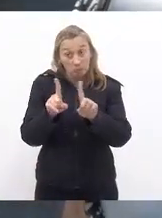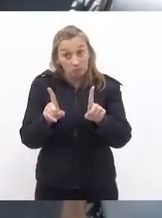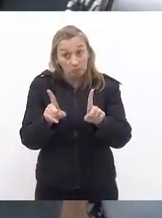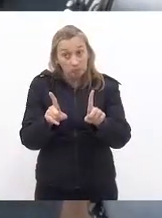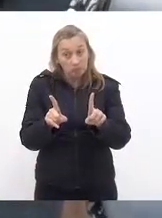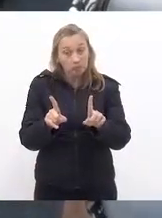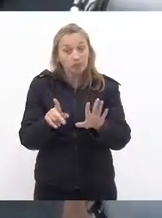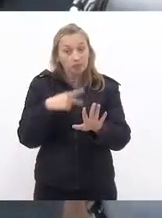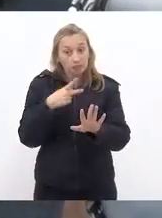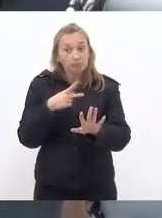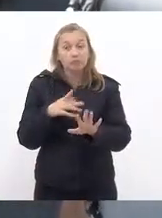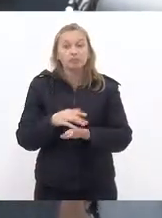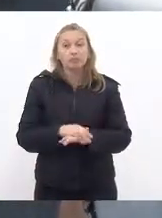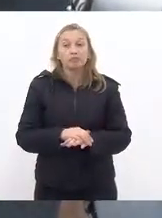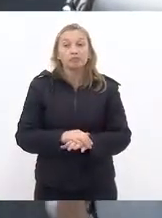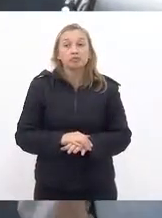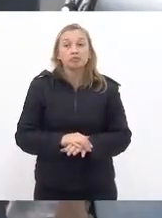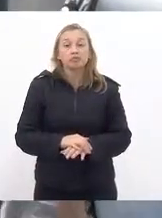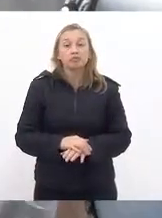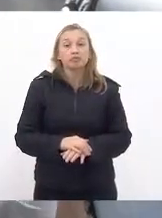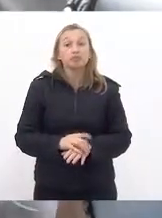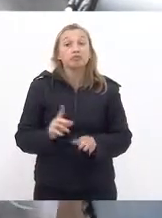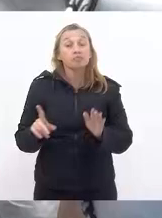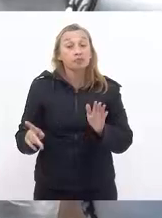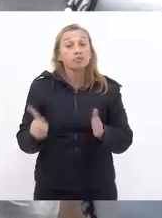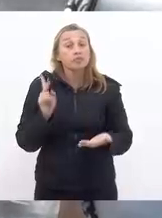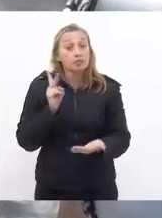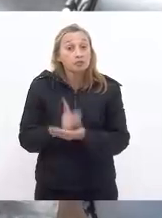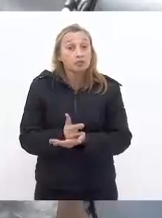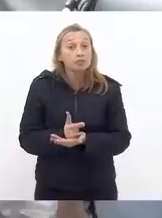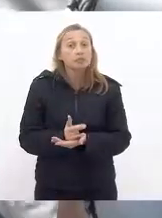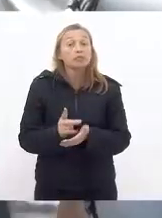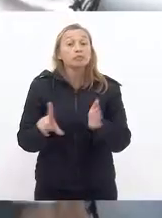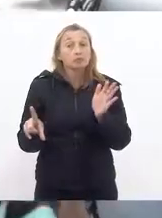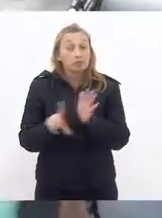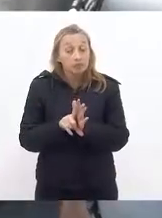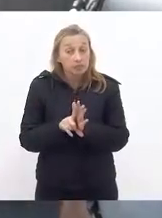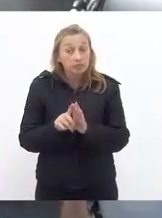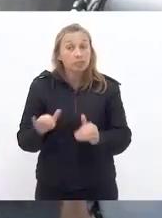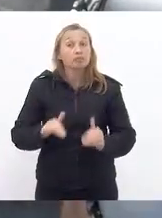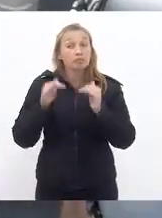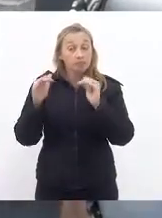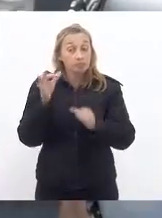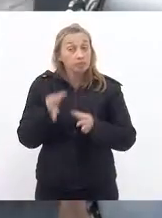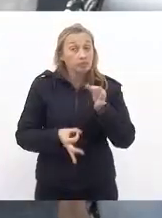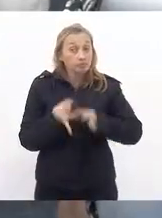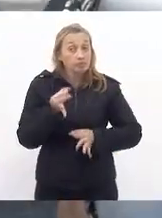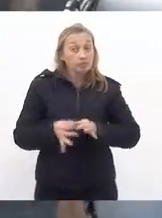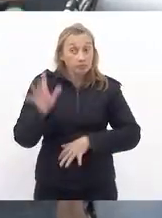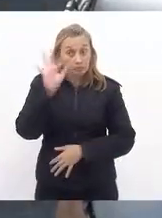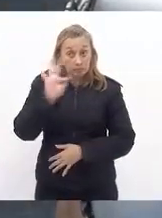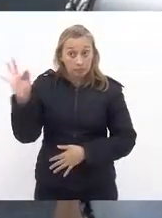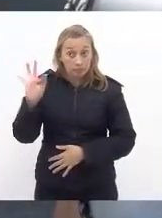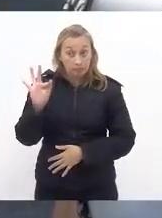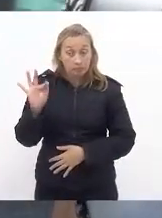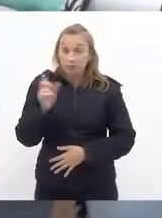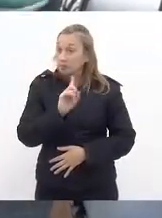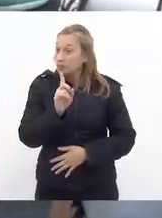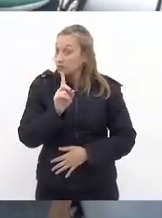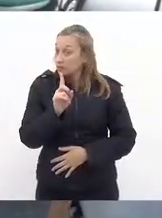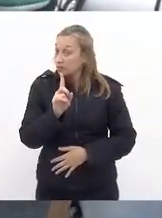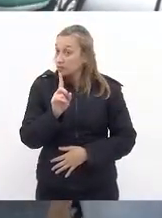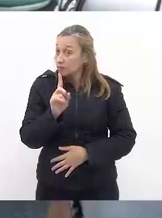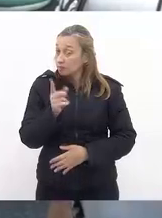isto dito nos termos desta mesma decisão do supremo tribunal federal em não